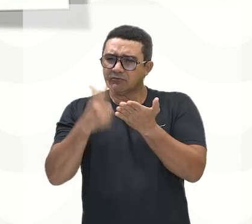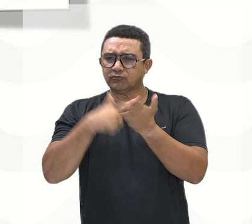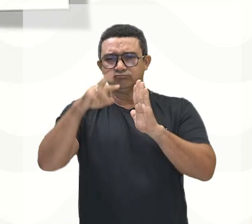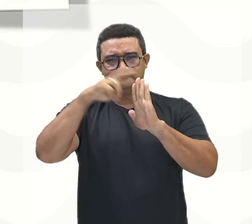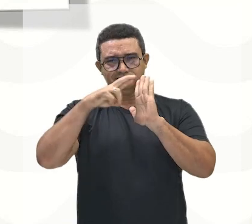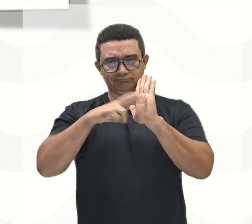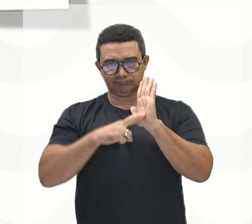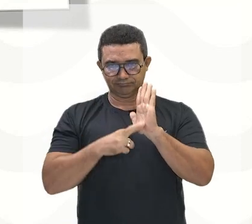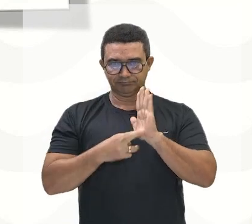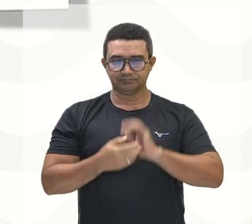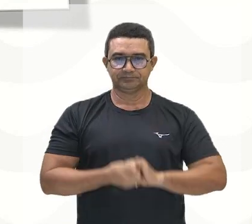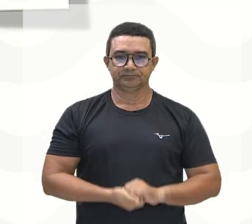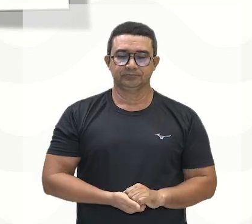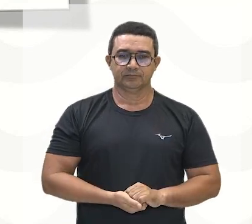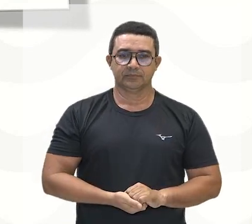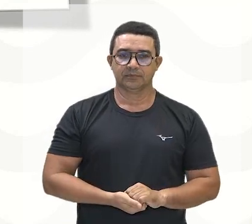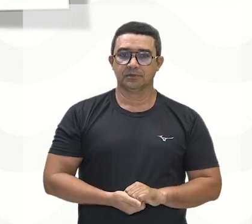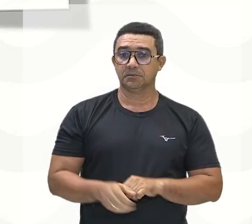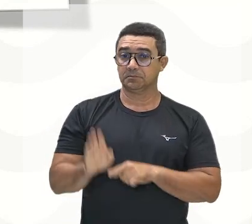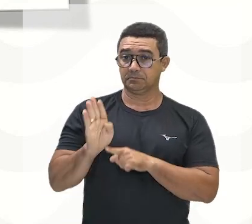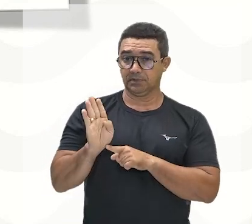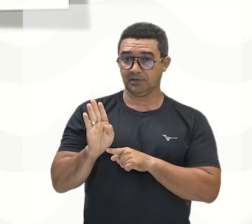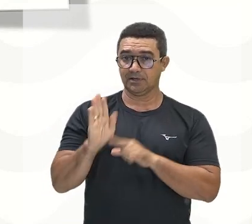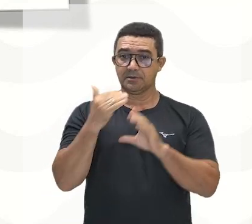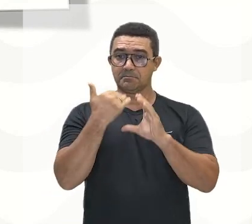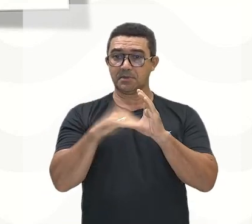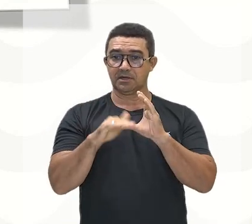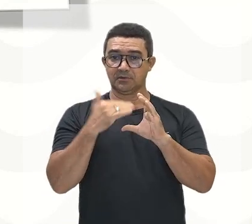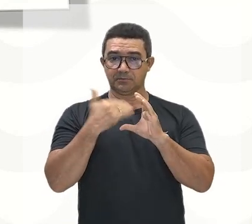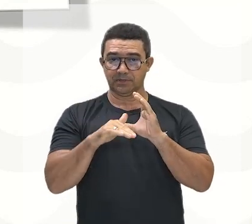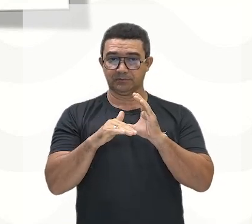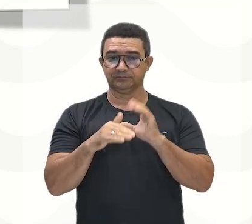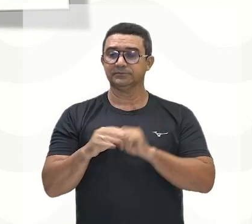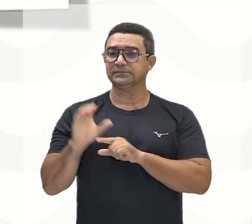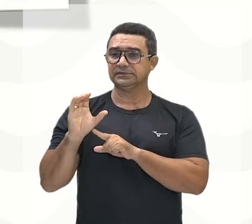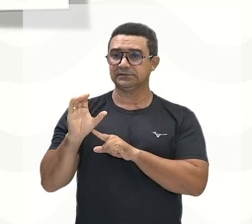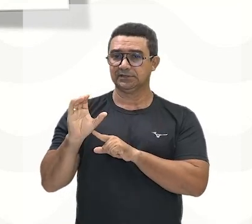B, email, email. E letter C,